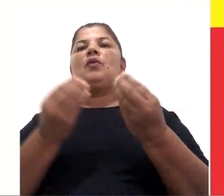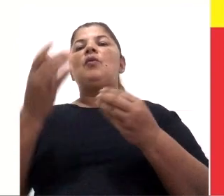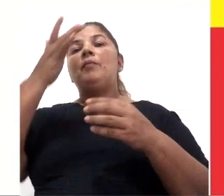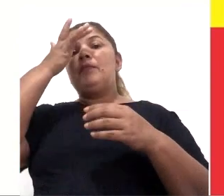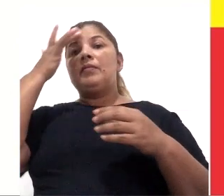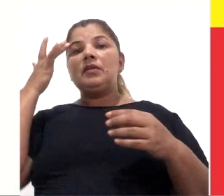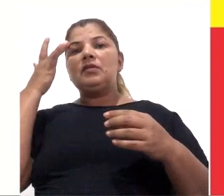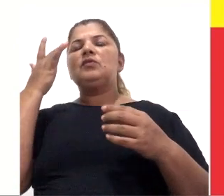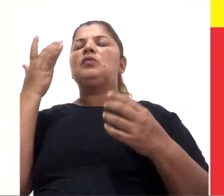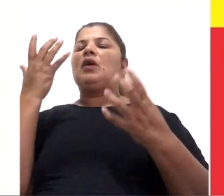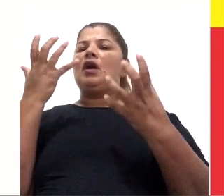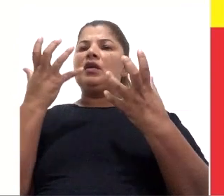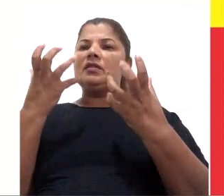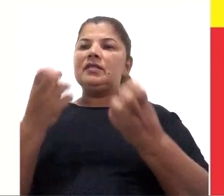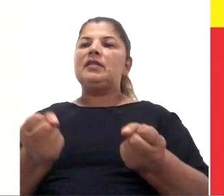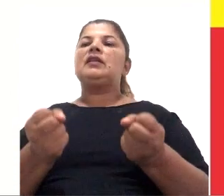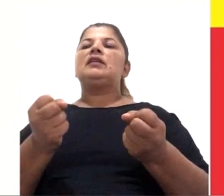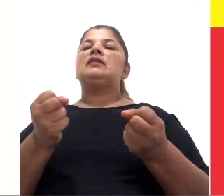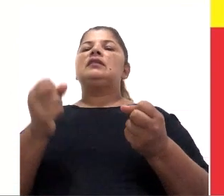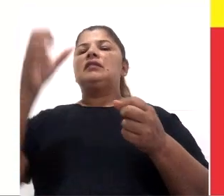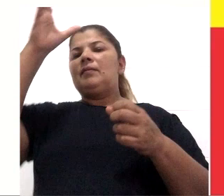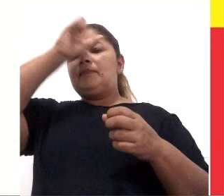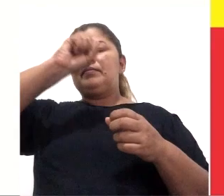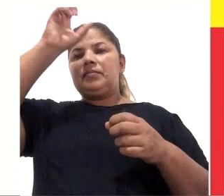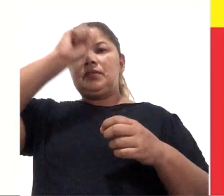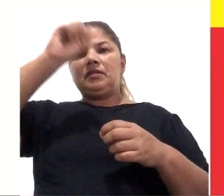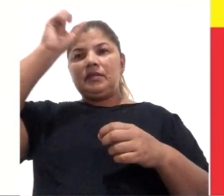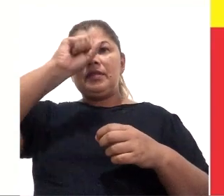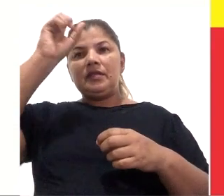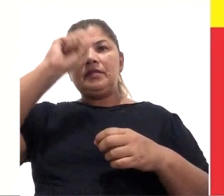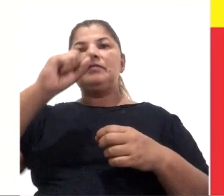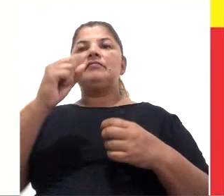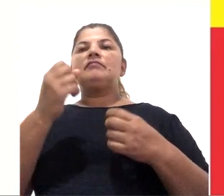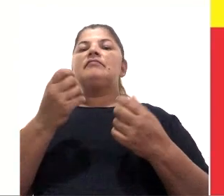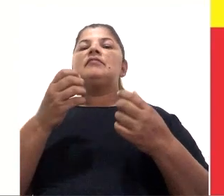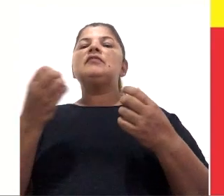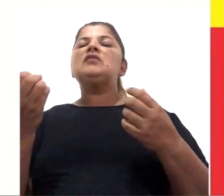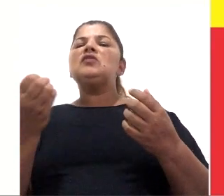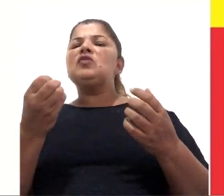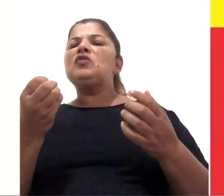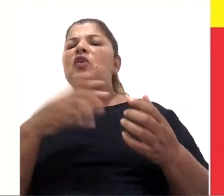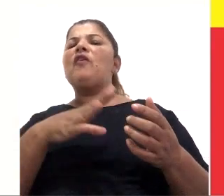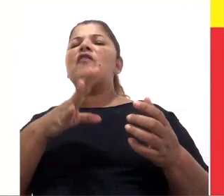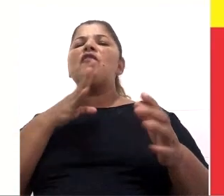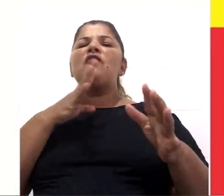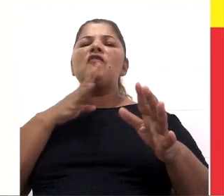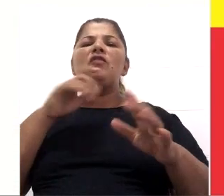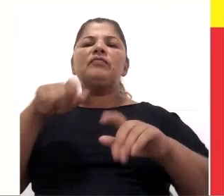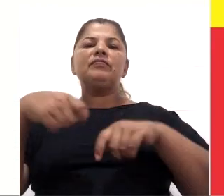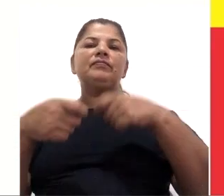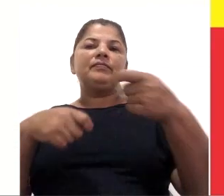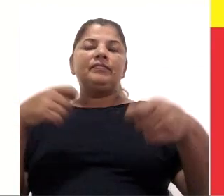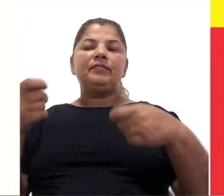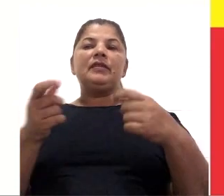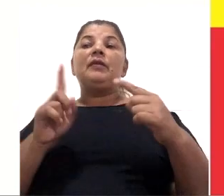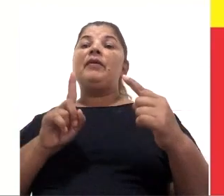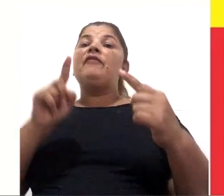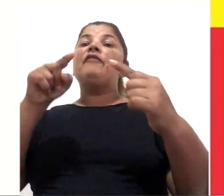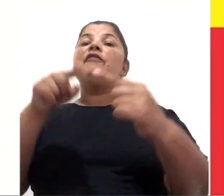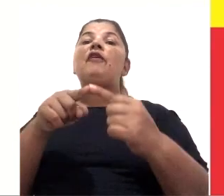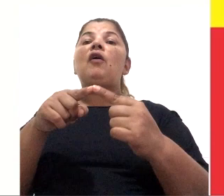a como a pessoa se dedicou àquele conhecimento, ok? A gente vai ter também um foco na gestão de